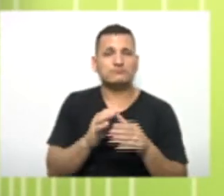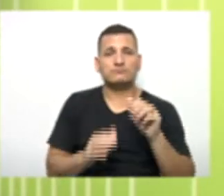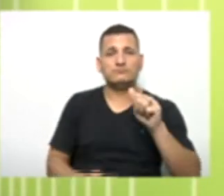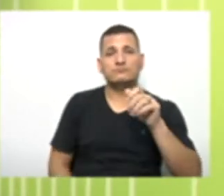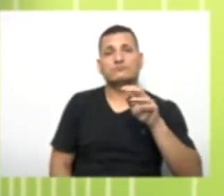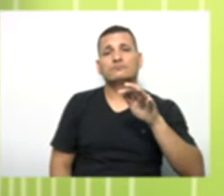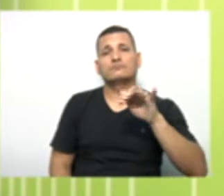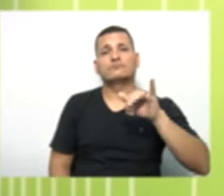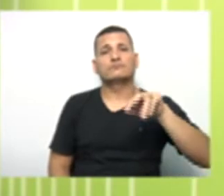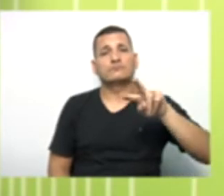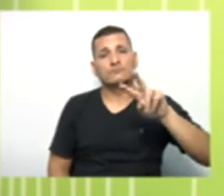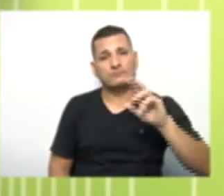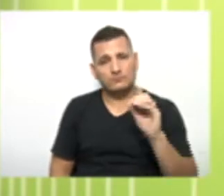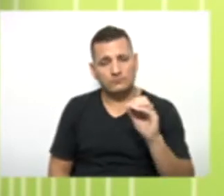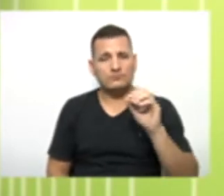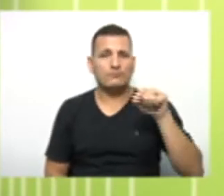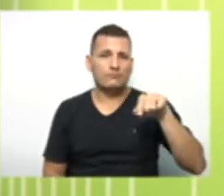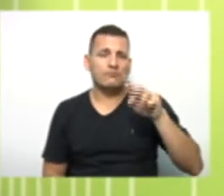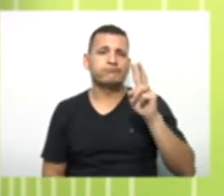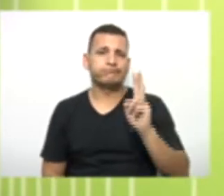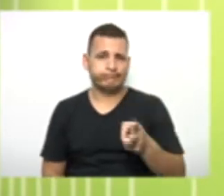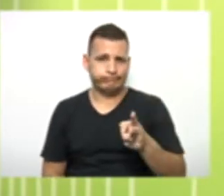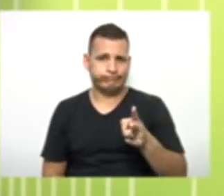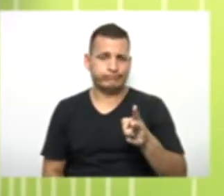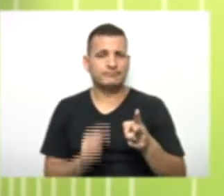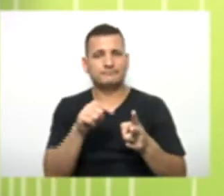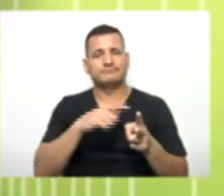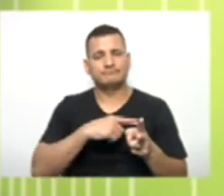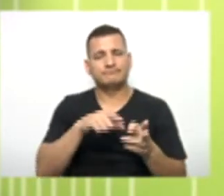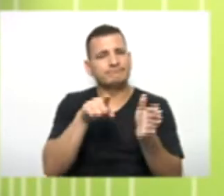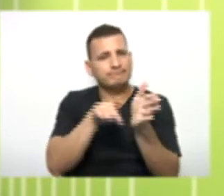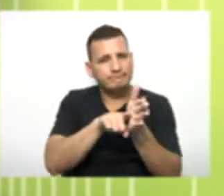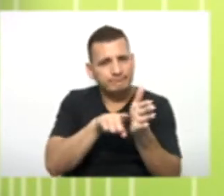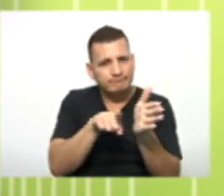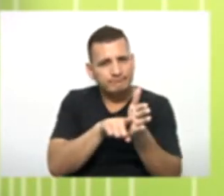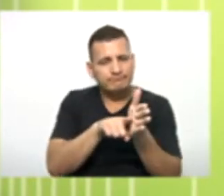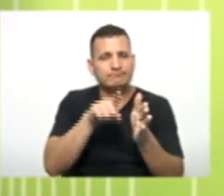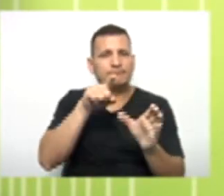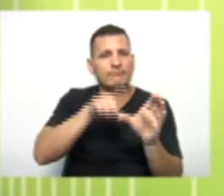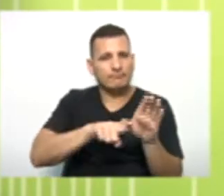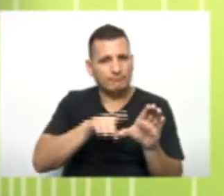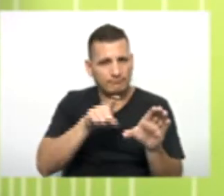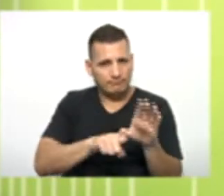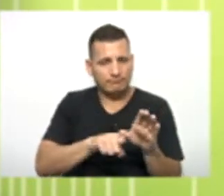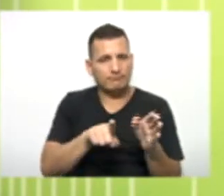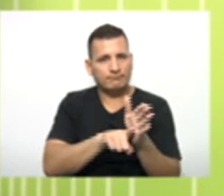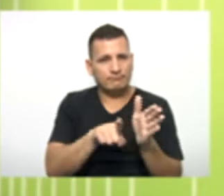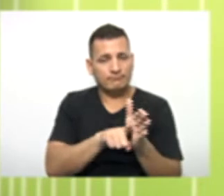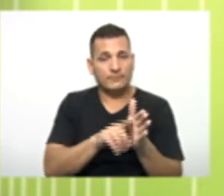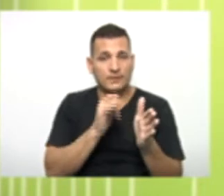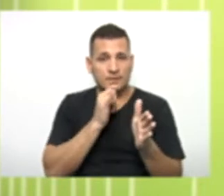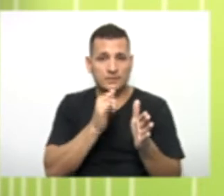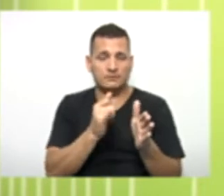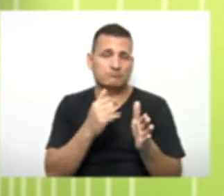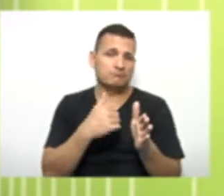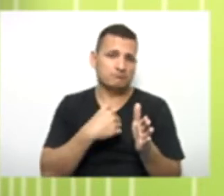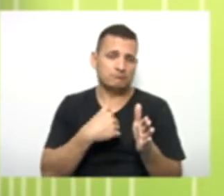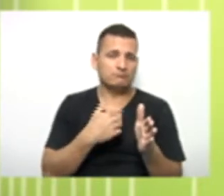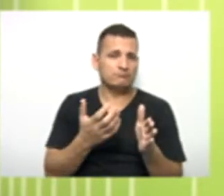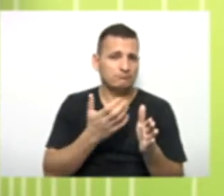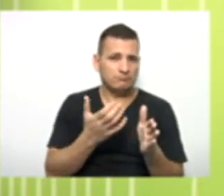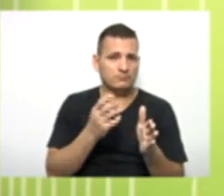ativo, elas sempre terão saldos devedores, certo? Então, se eu quero aumentar a conta